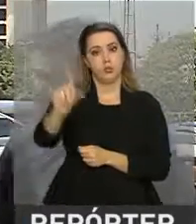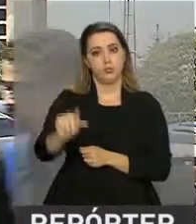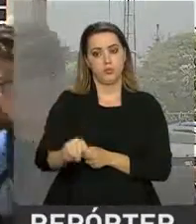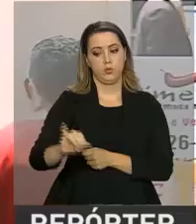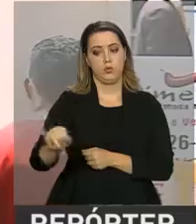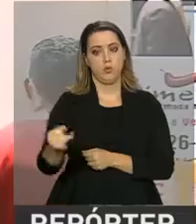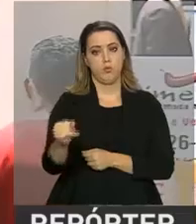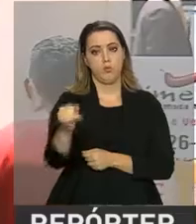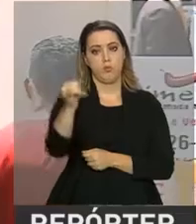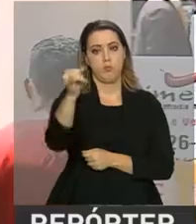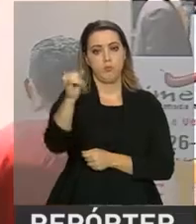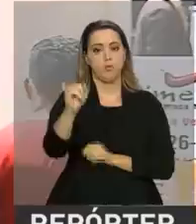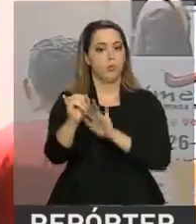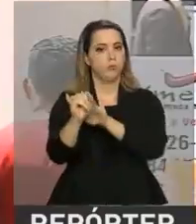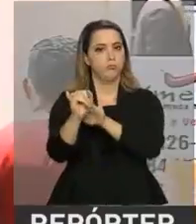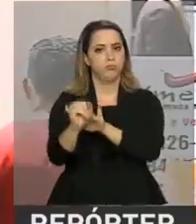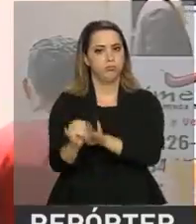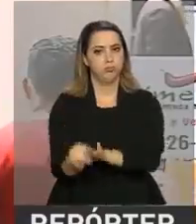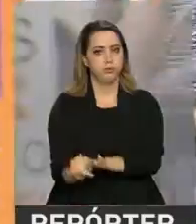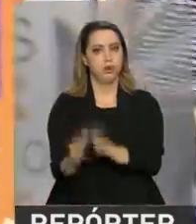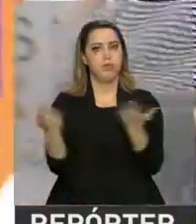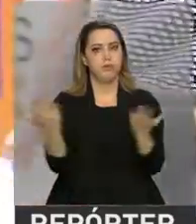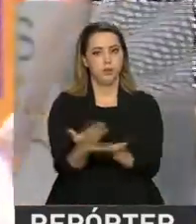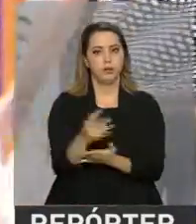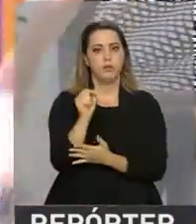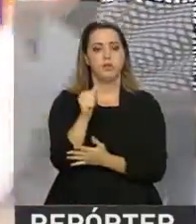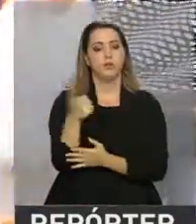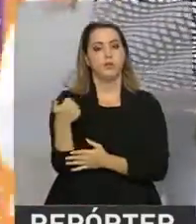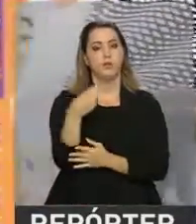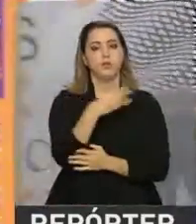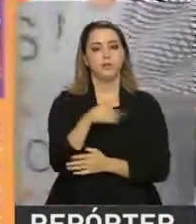da economia. A Selic passou de 14% para